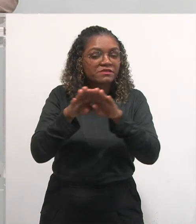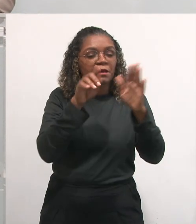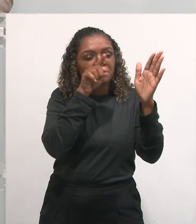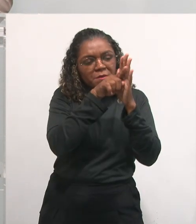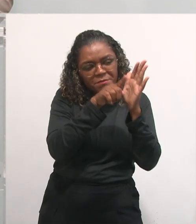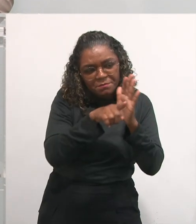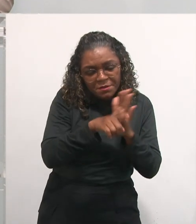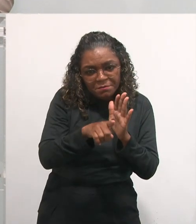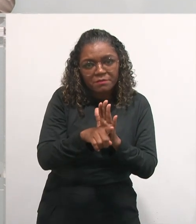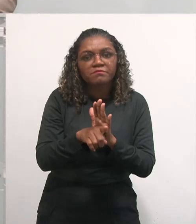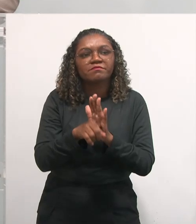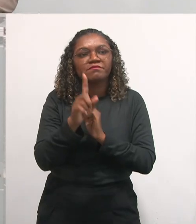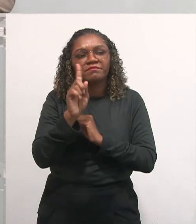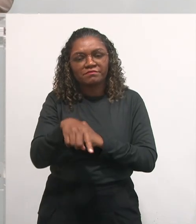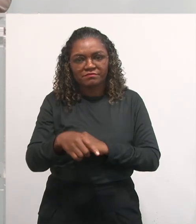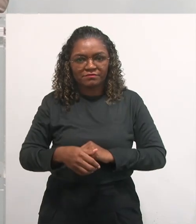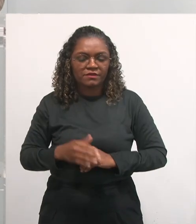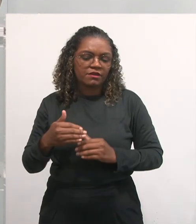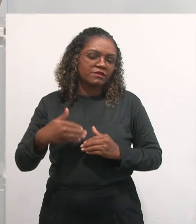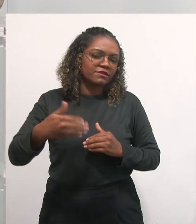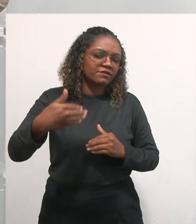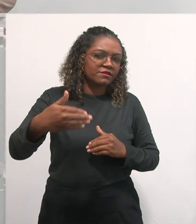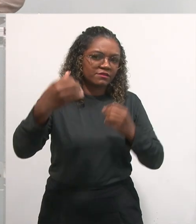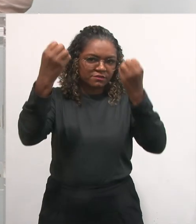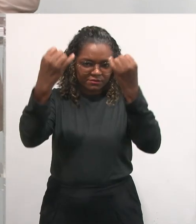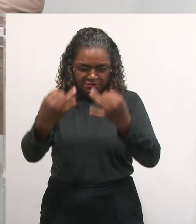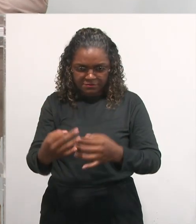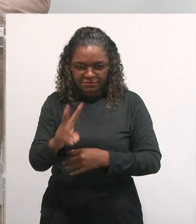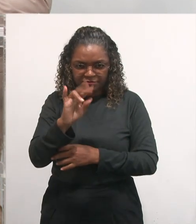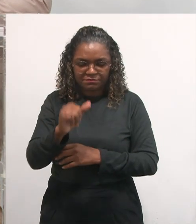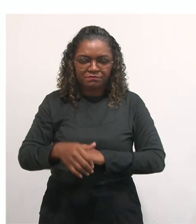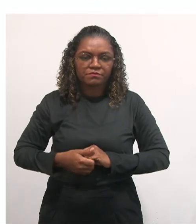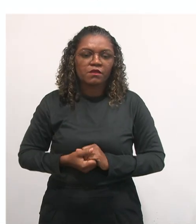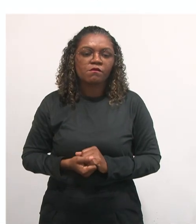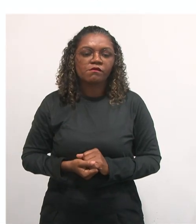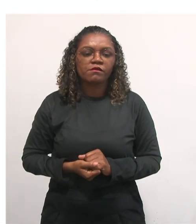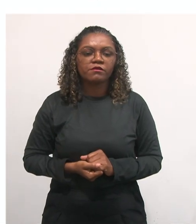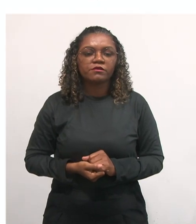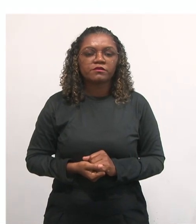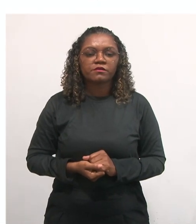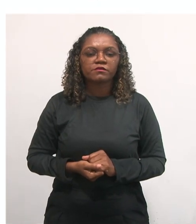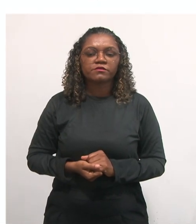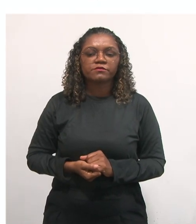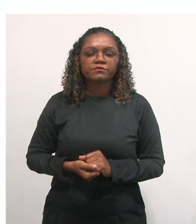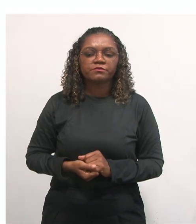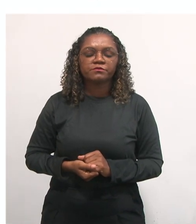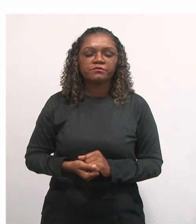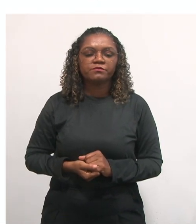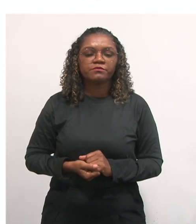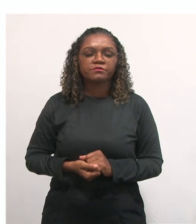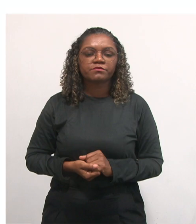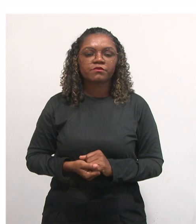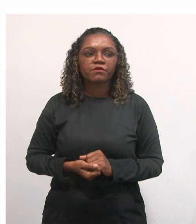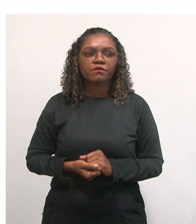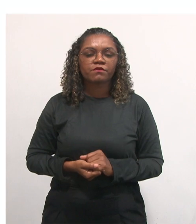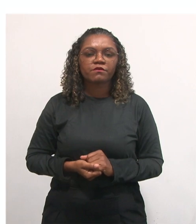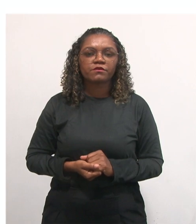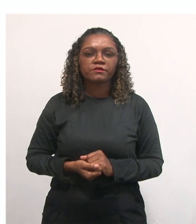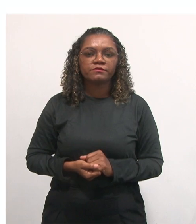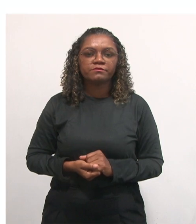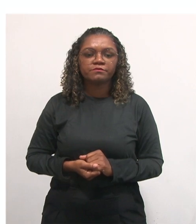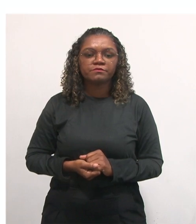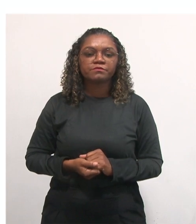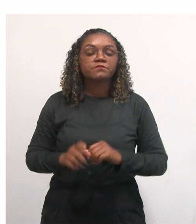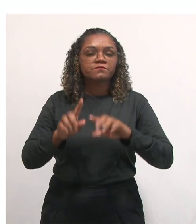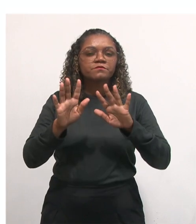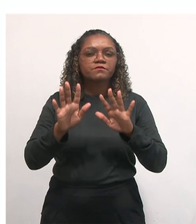questionário fechado. A gente vai ver melhor questionário fechado e aberto já já. Ok? E onde a gente